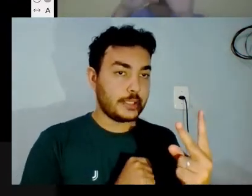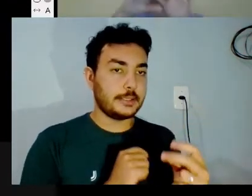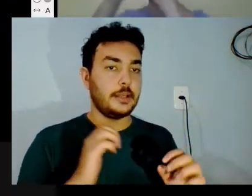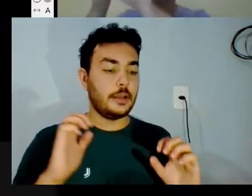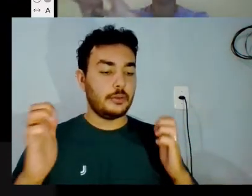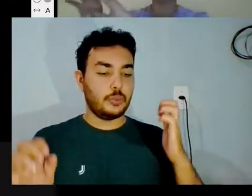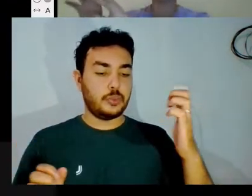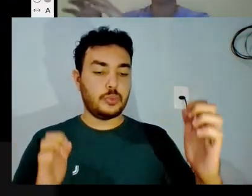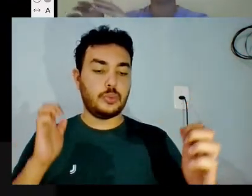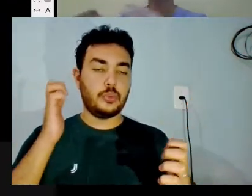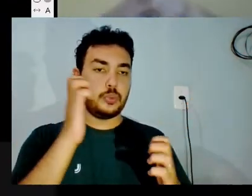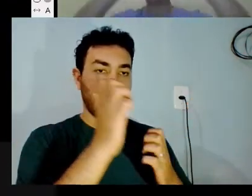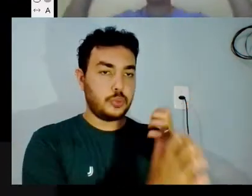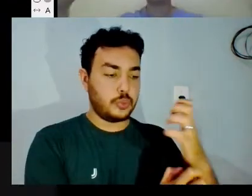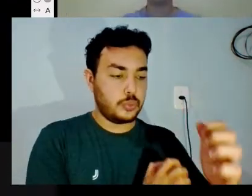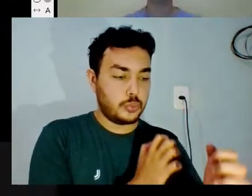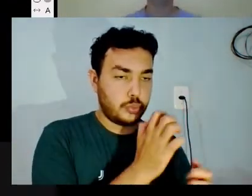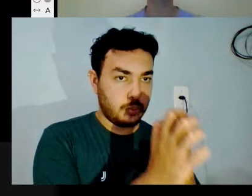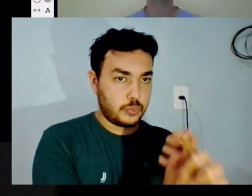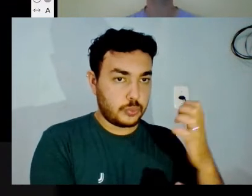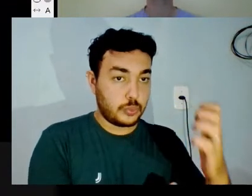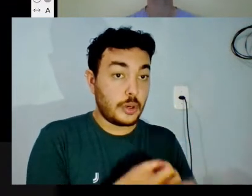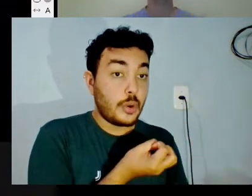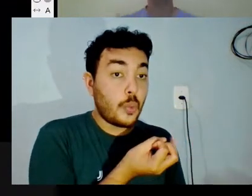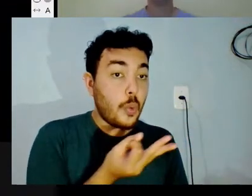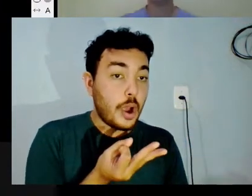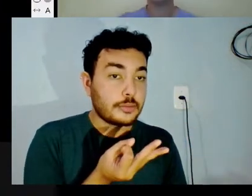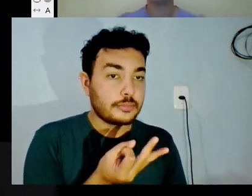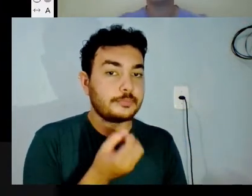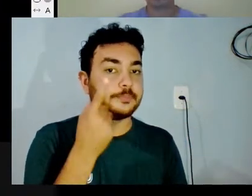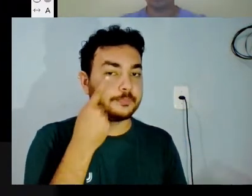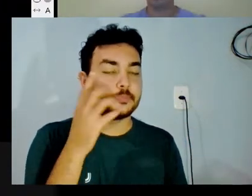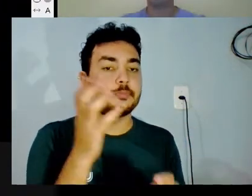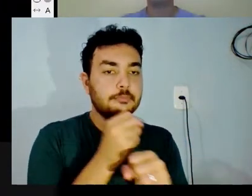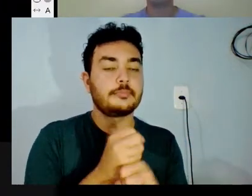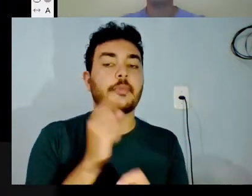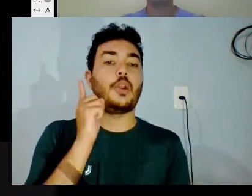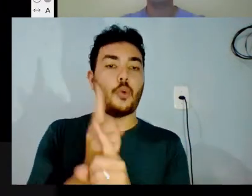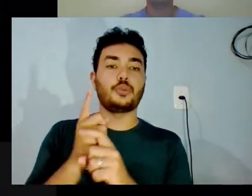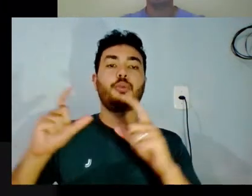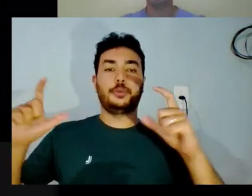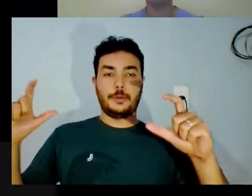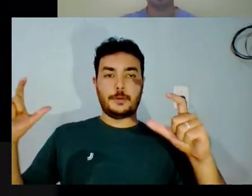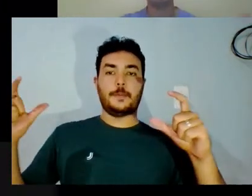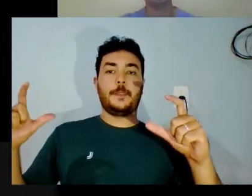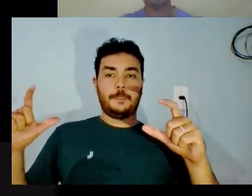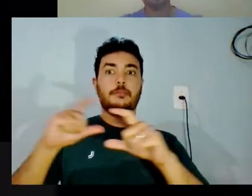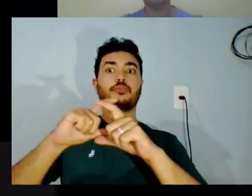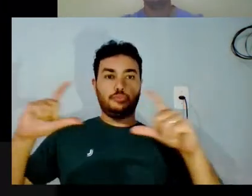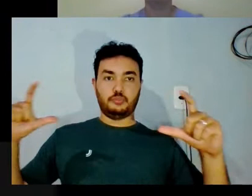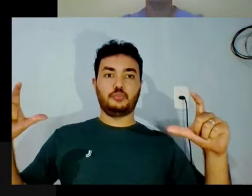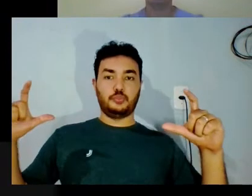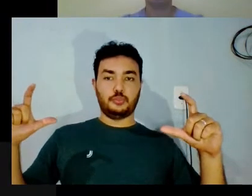dos dois estarem no outro átomo. Isso tudo ao mesmo tempo. E aí a gente gera essa função de onda, tá? Que é mais complexa e